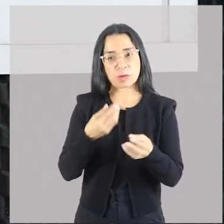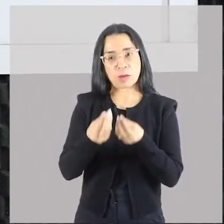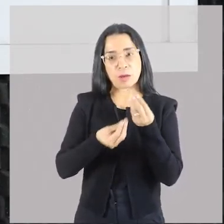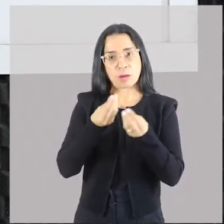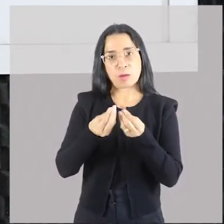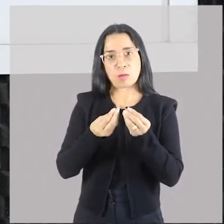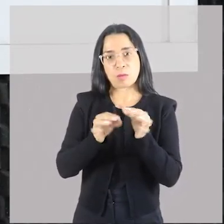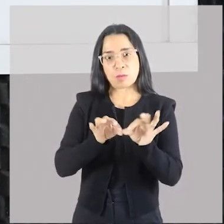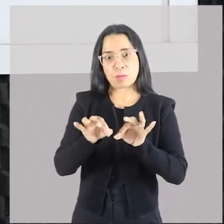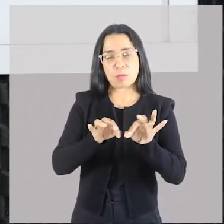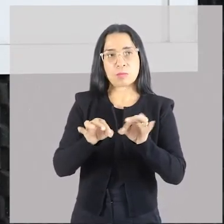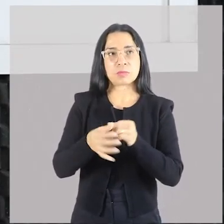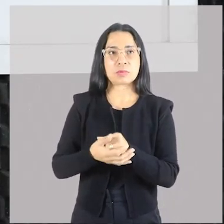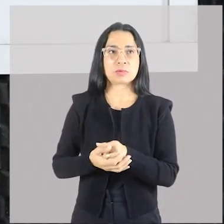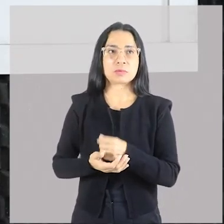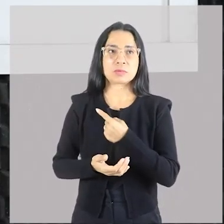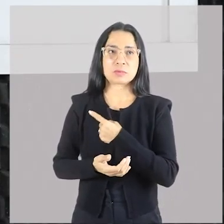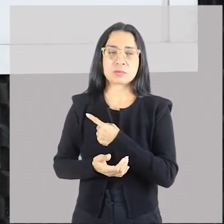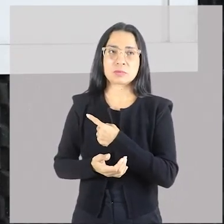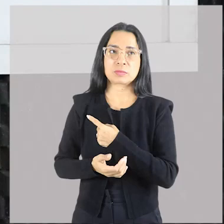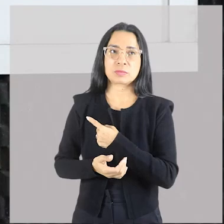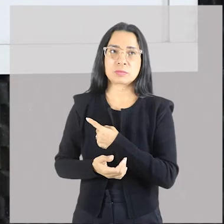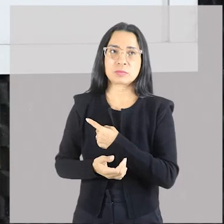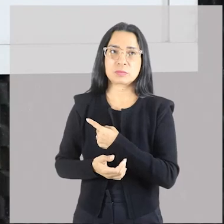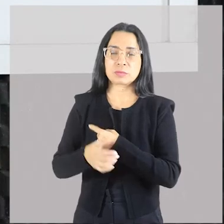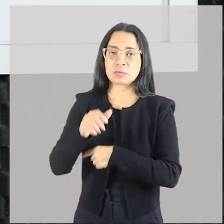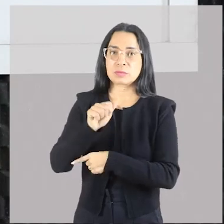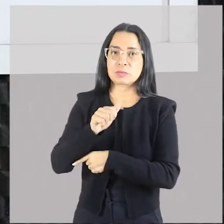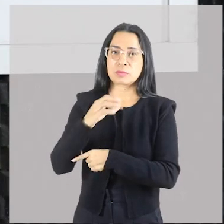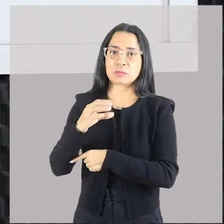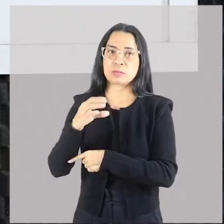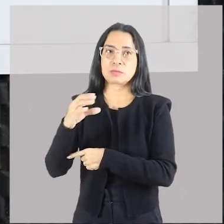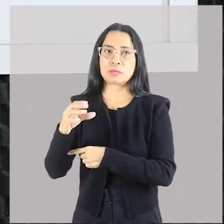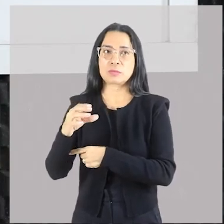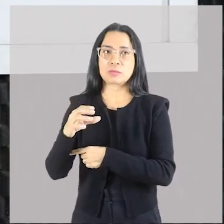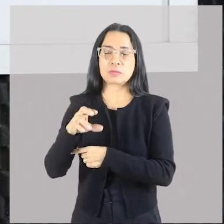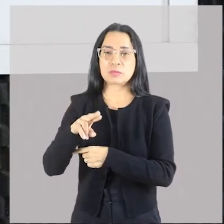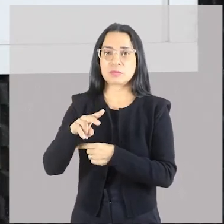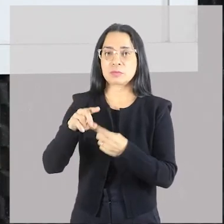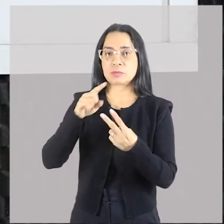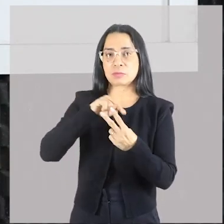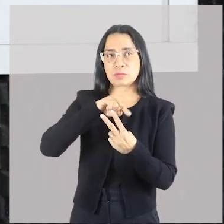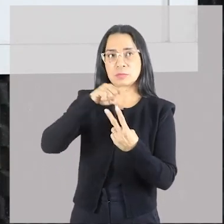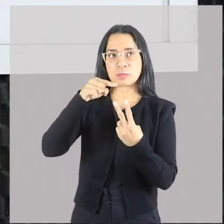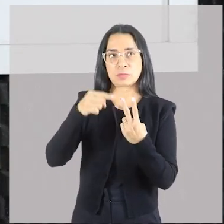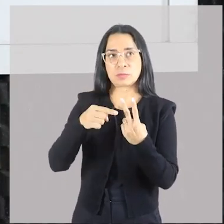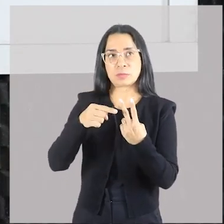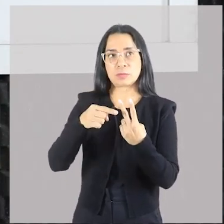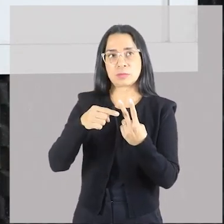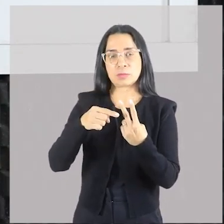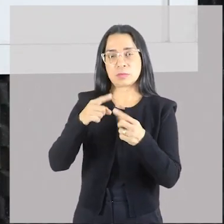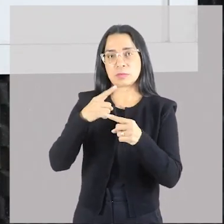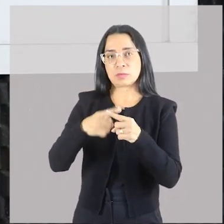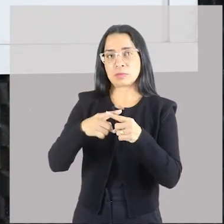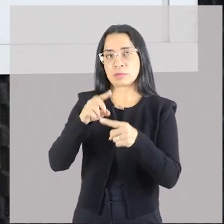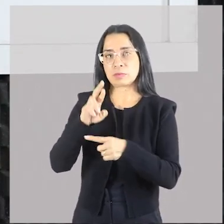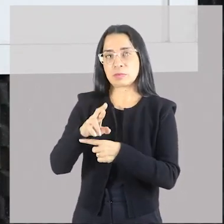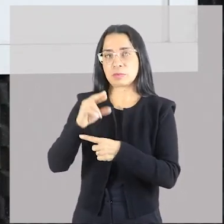para vocês. Então, a área da coroa vai ser π vezes Rzão ao